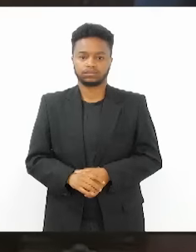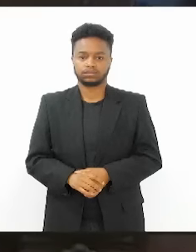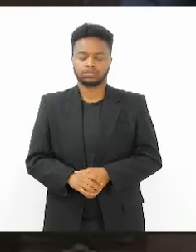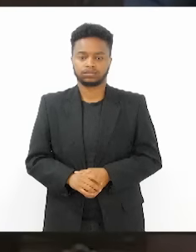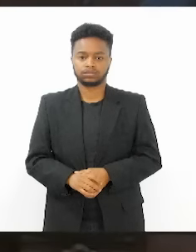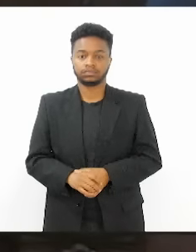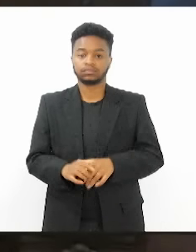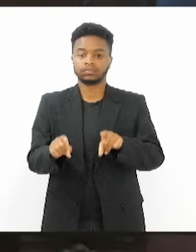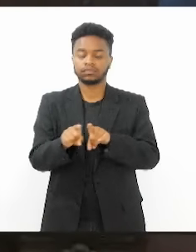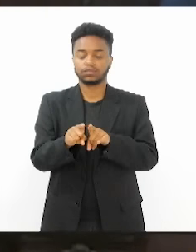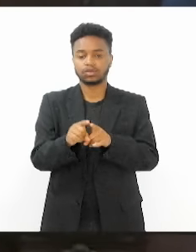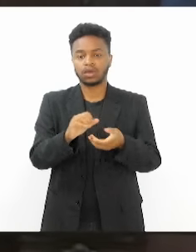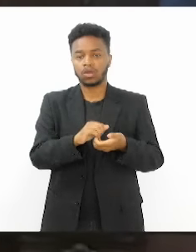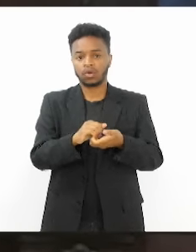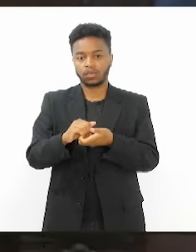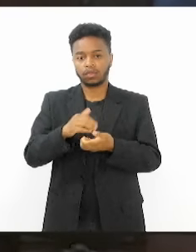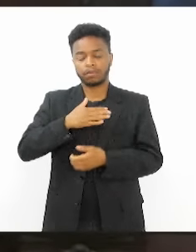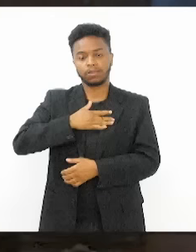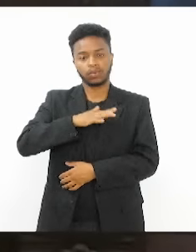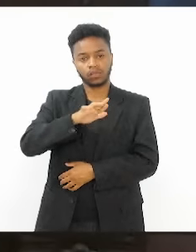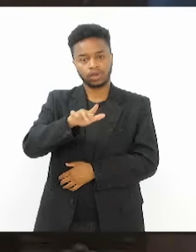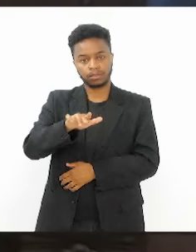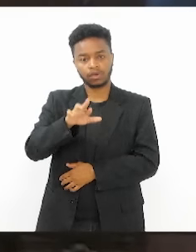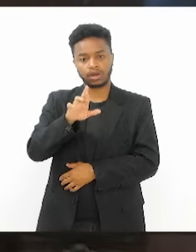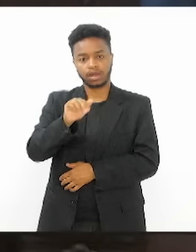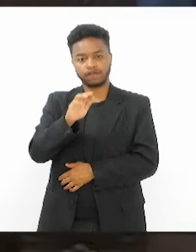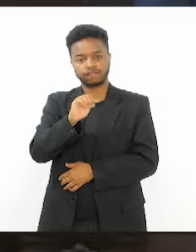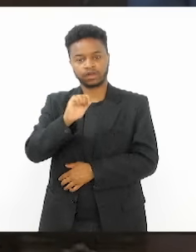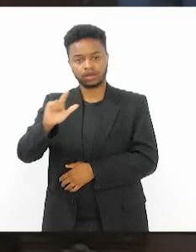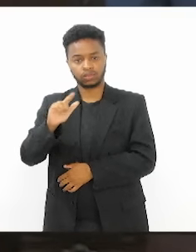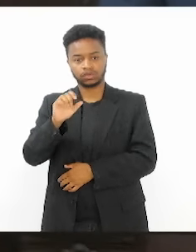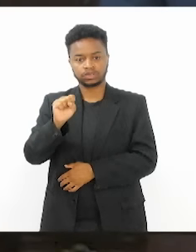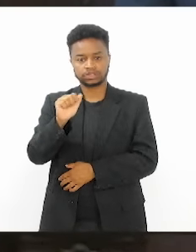Saudar também aqui meu irmão Rafael Satier.